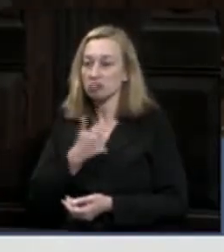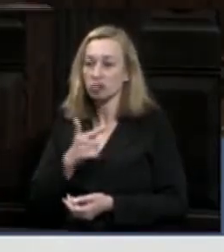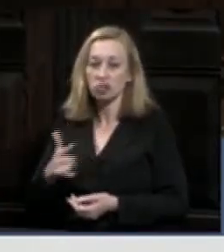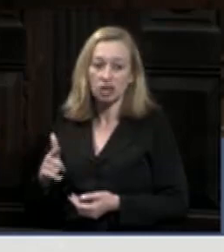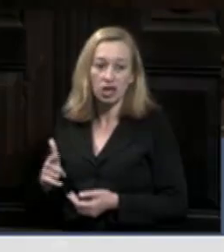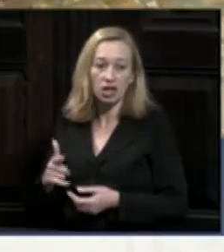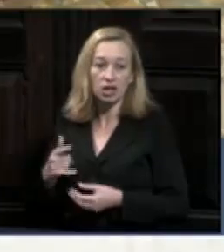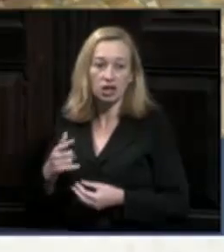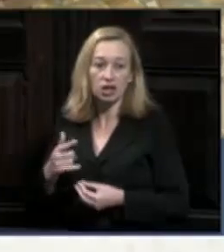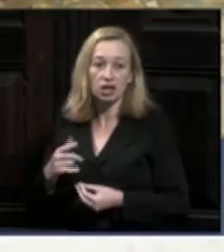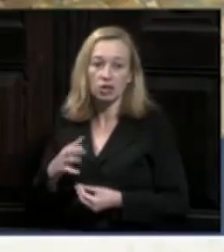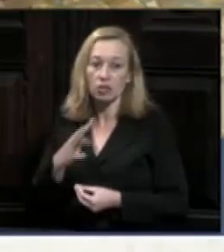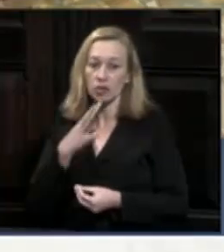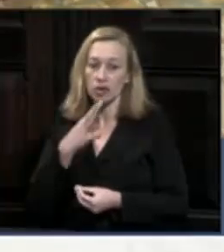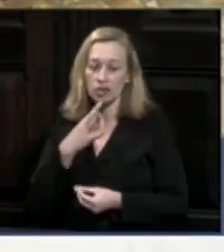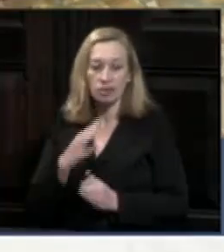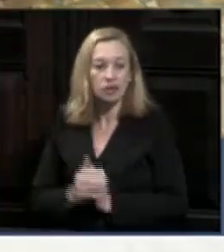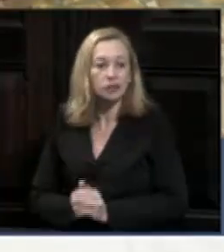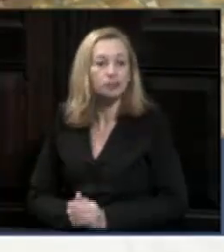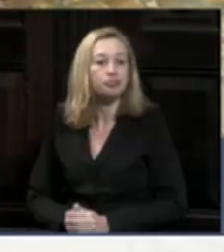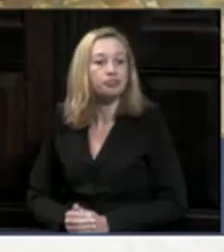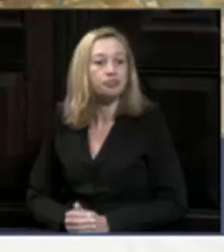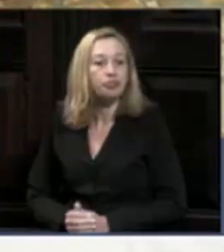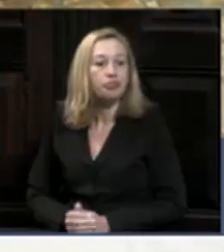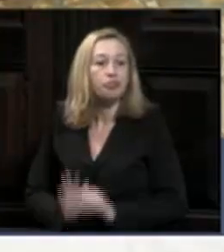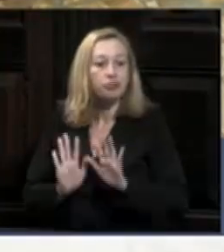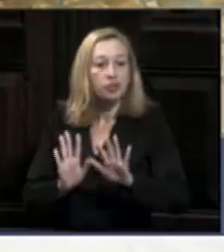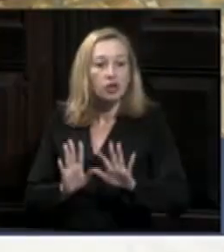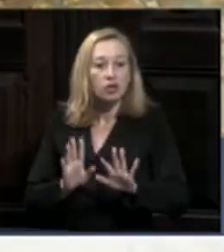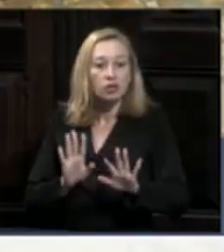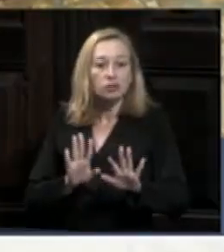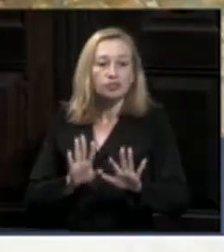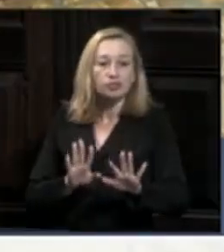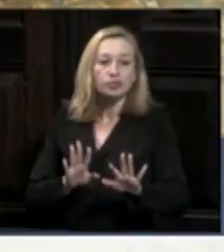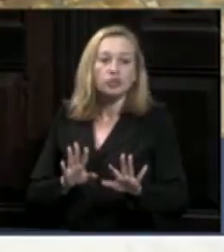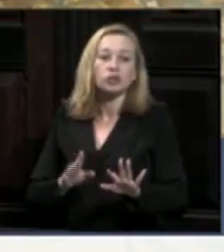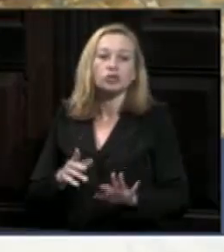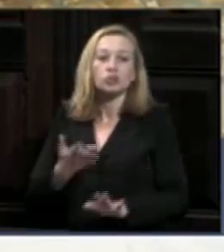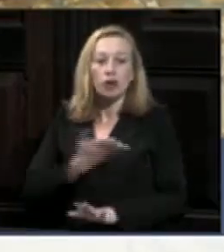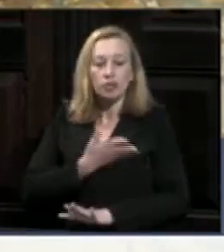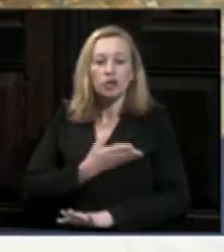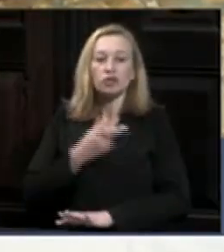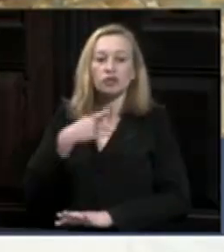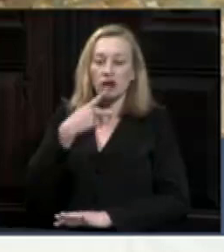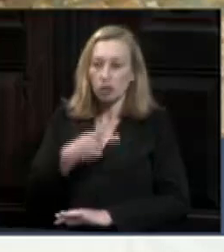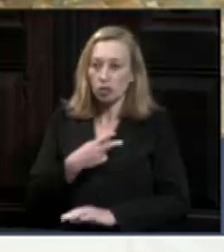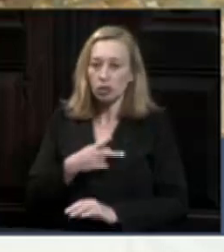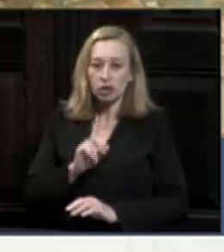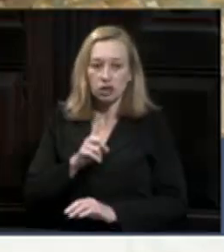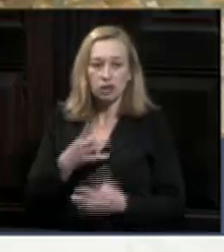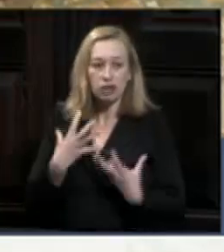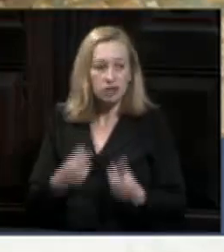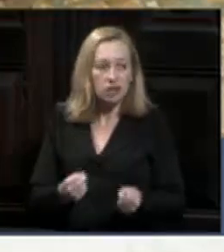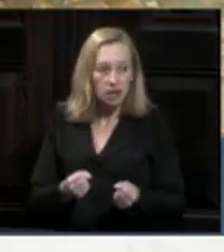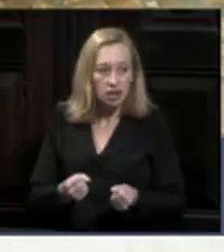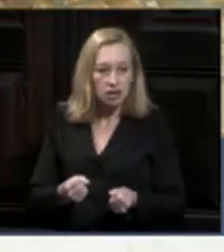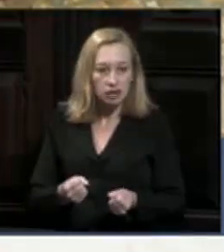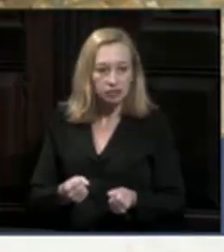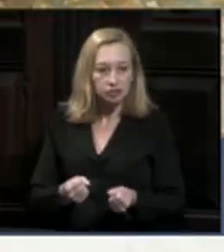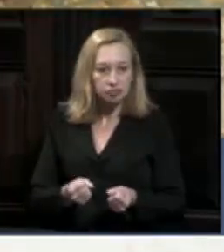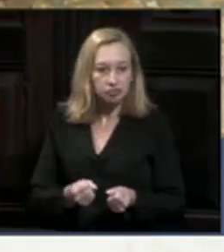Palmares. Deputado Anderson, Vossa Excelência, não à toa pela importância do tema, assim como o deputado que o precedeu na